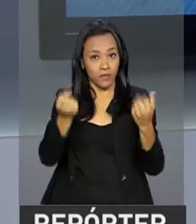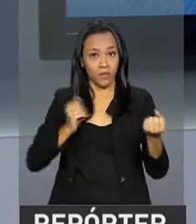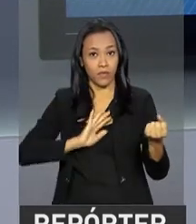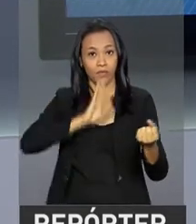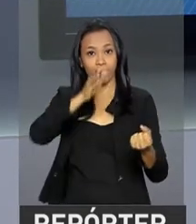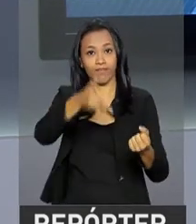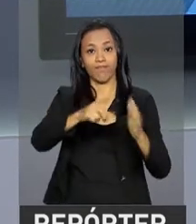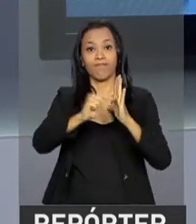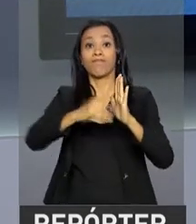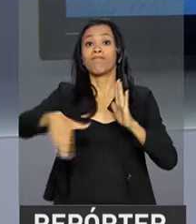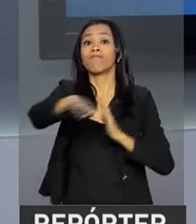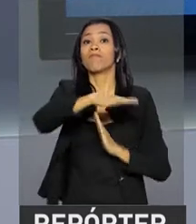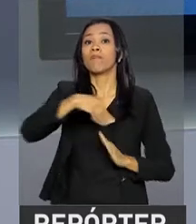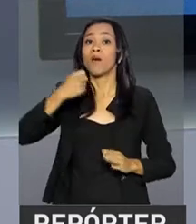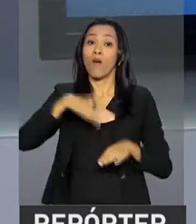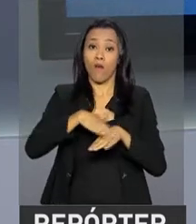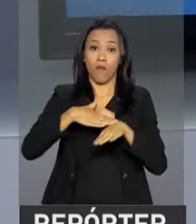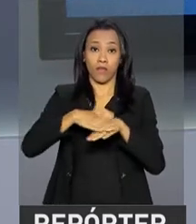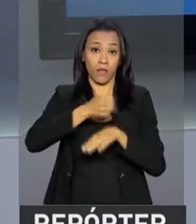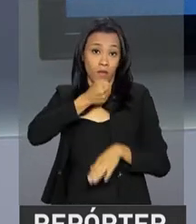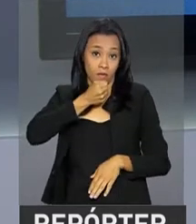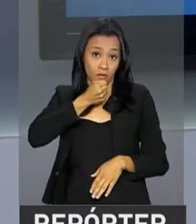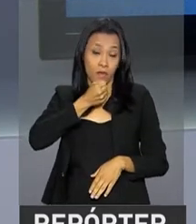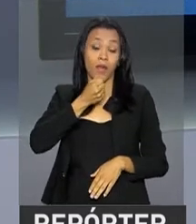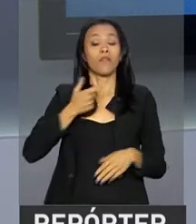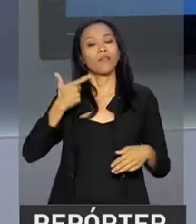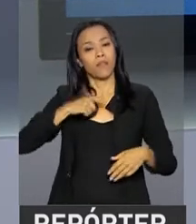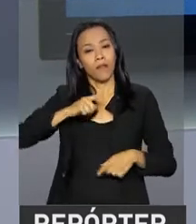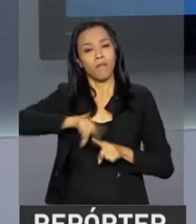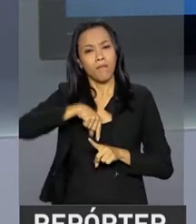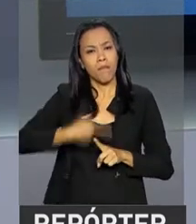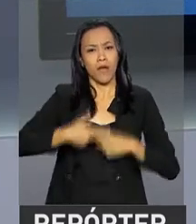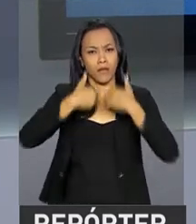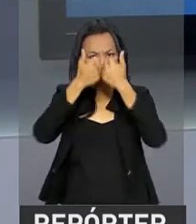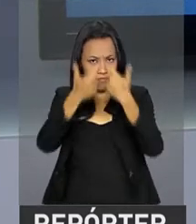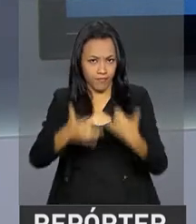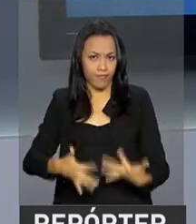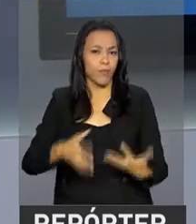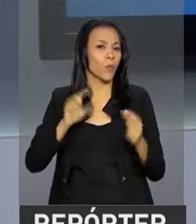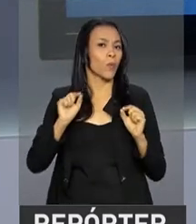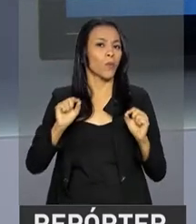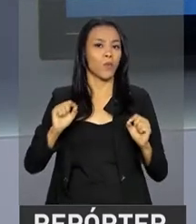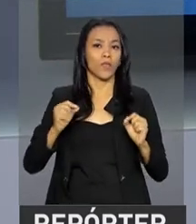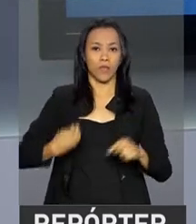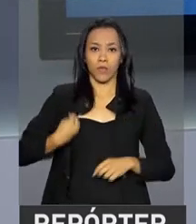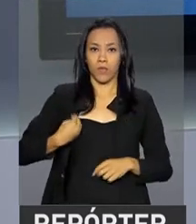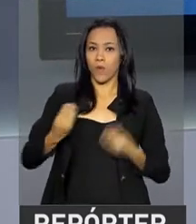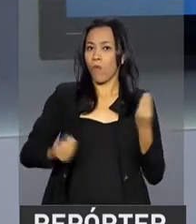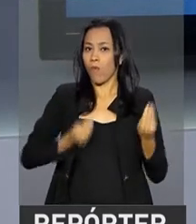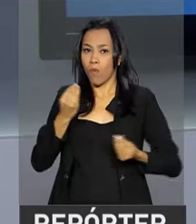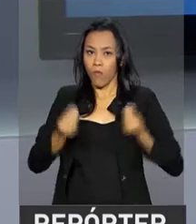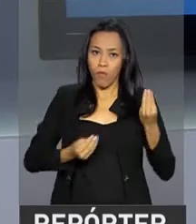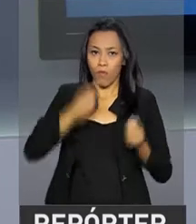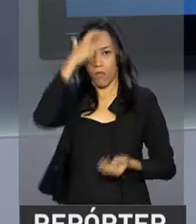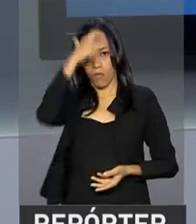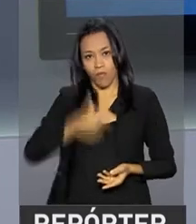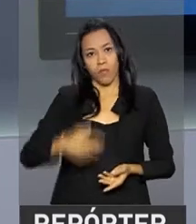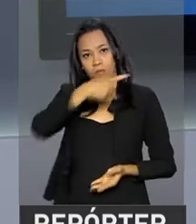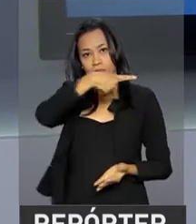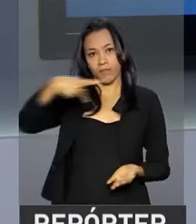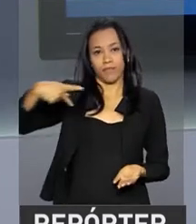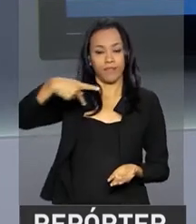conversar com o repórter paulo la sálvia ele traz mais informações sobre o presidente michel temer paulo bom dia